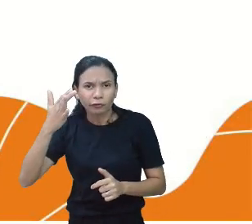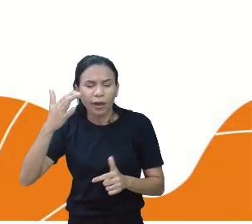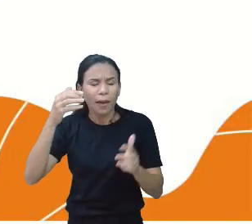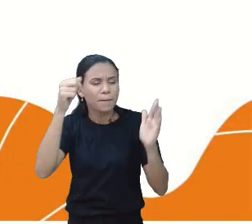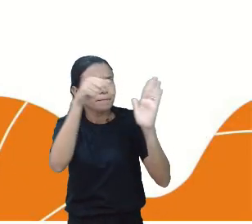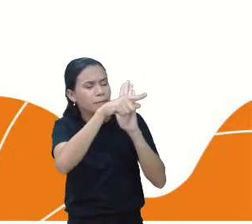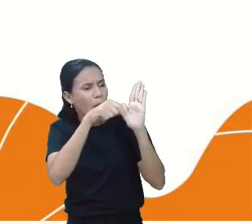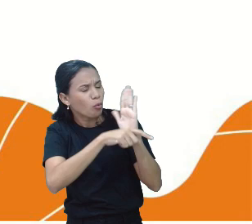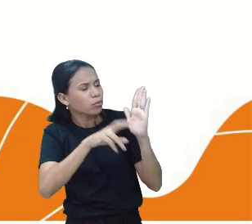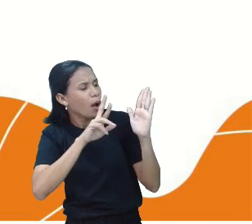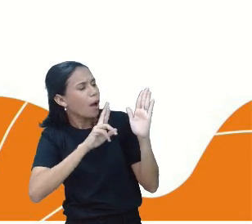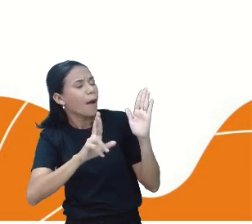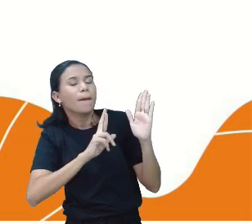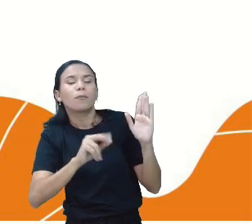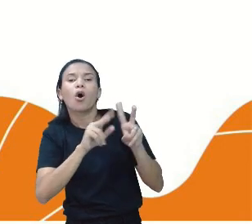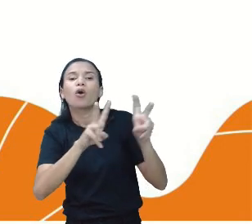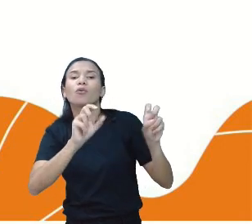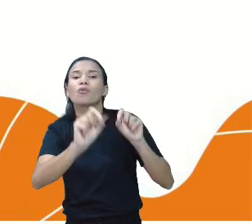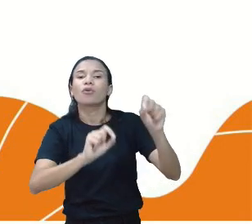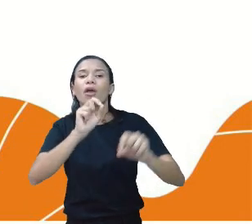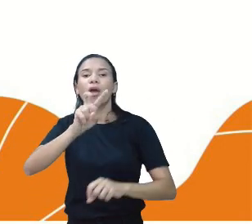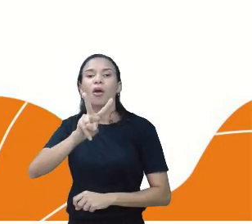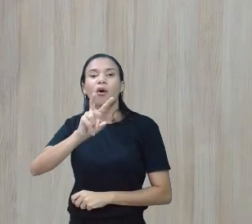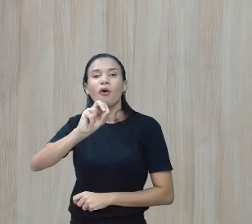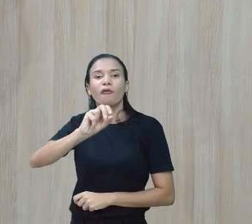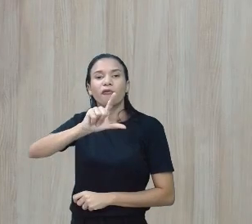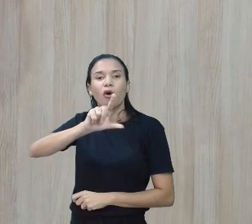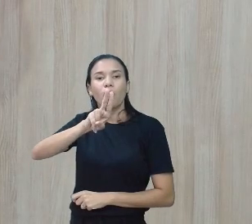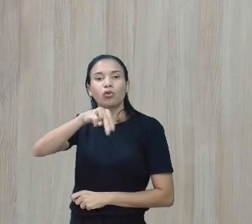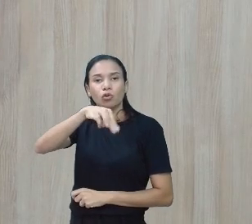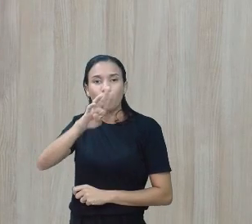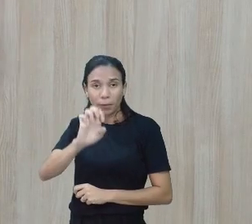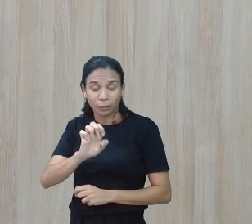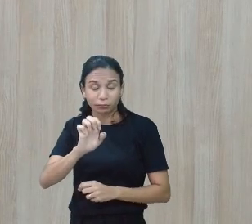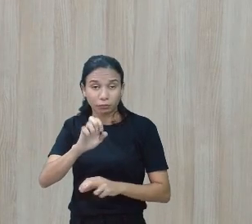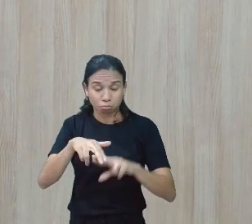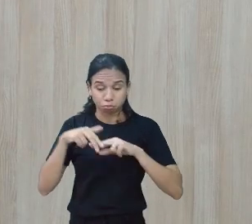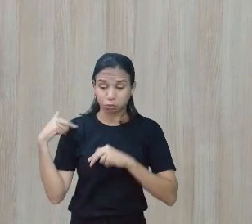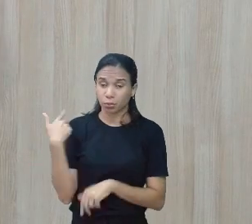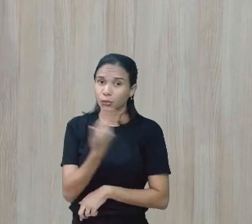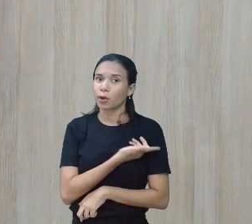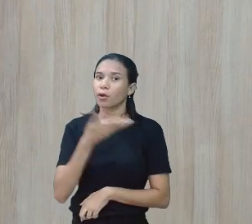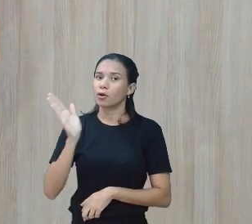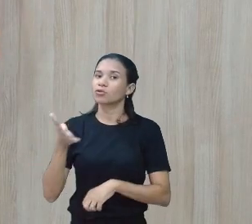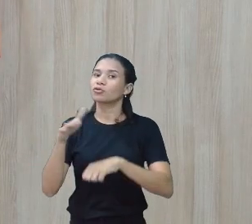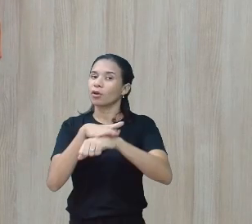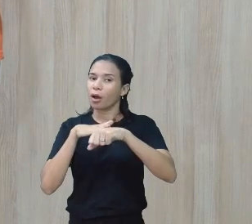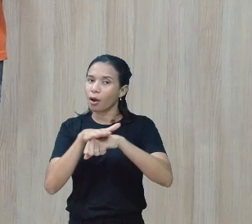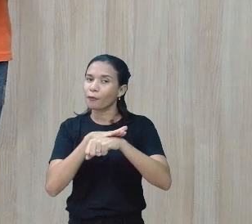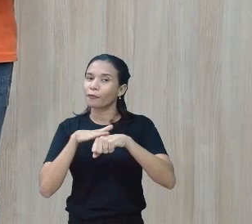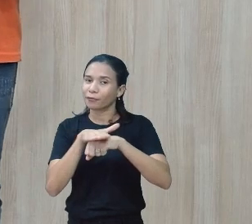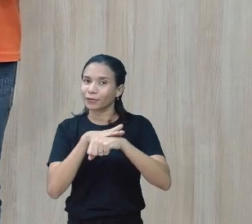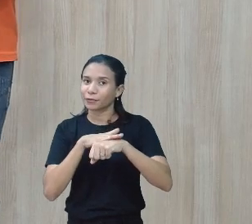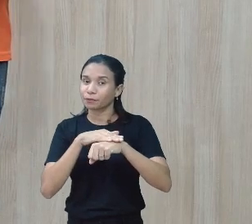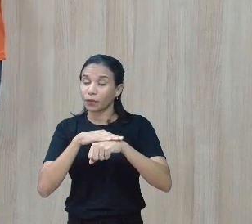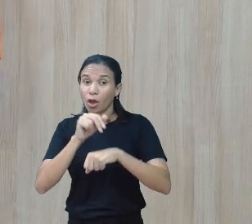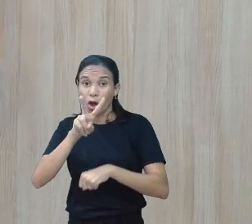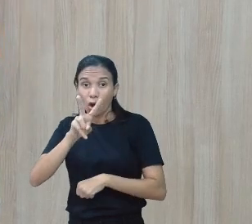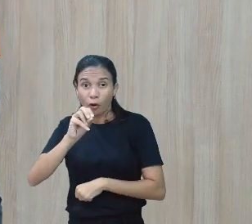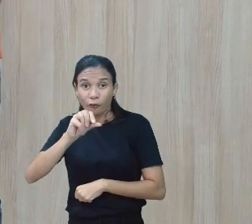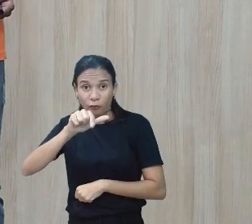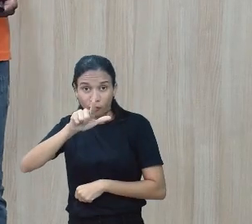que envolvam noção de volume. Então, como a gente já debateu aqui em situações anteriores, volume é o